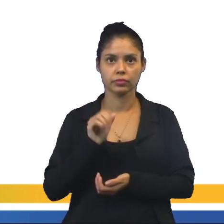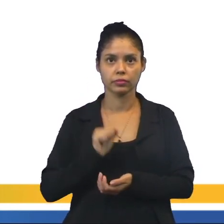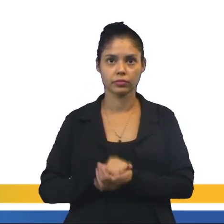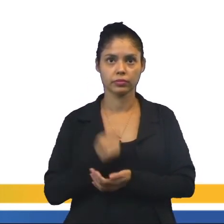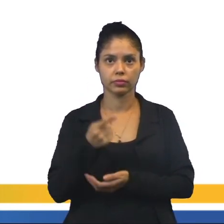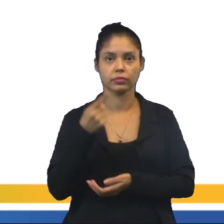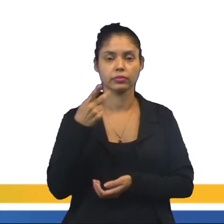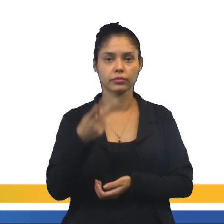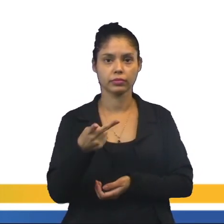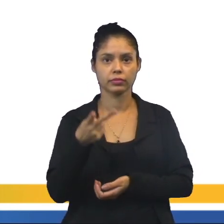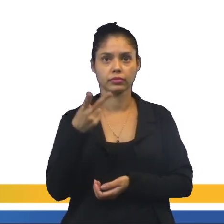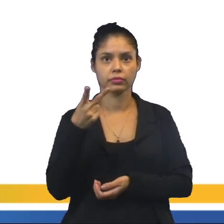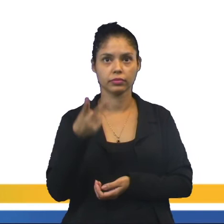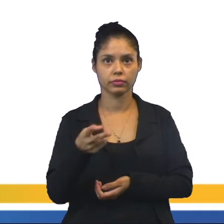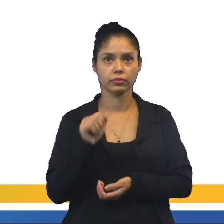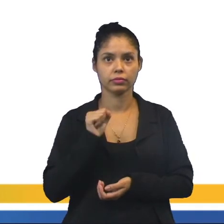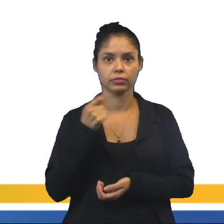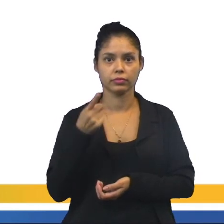papá